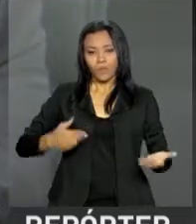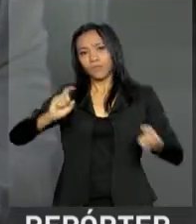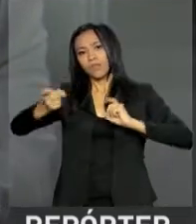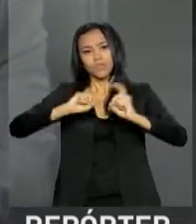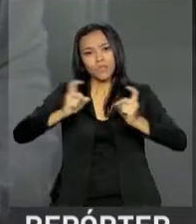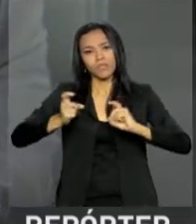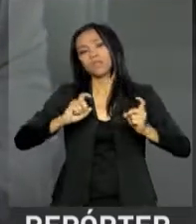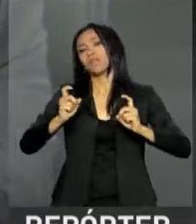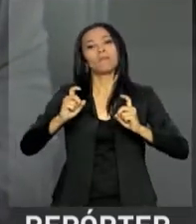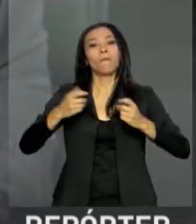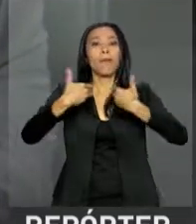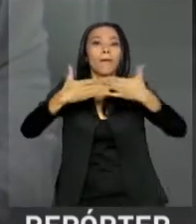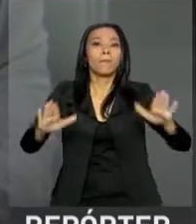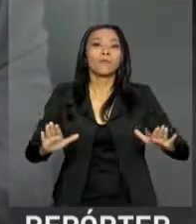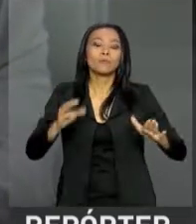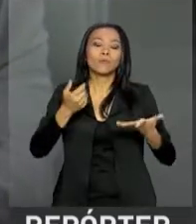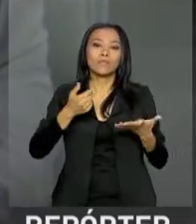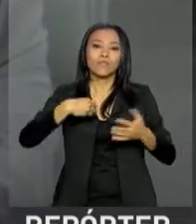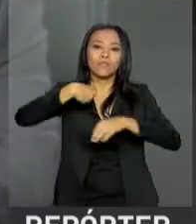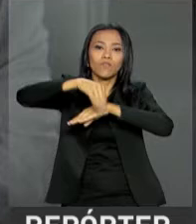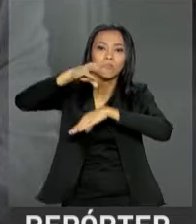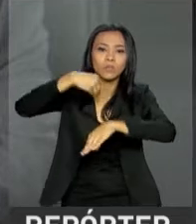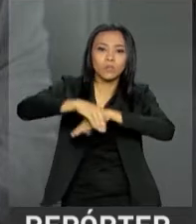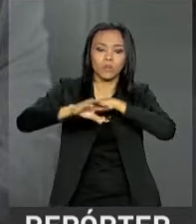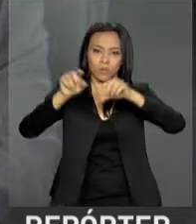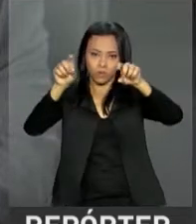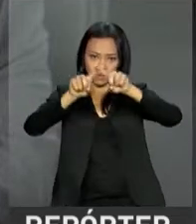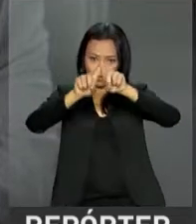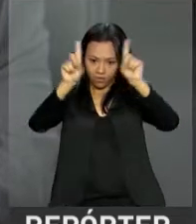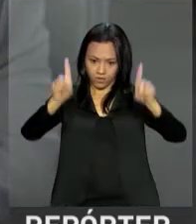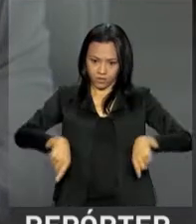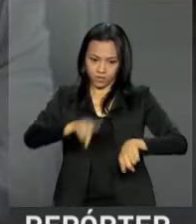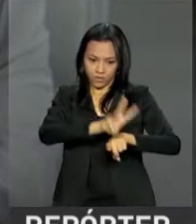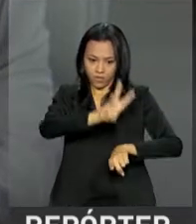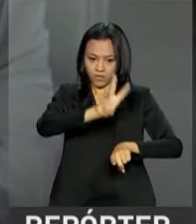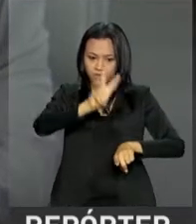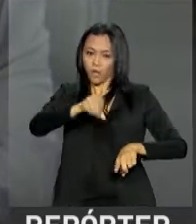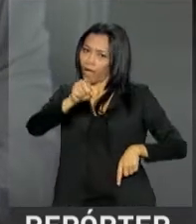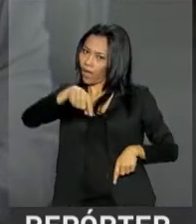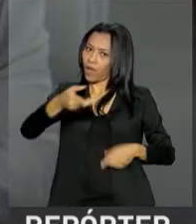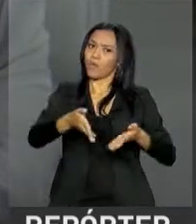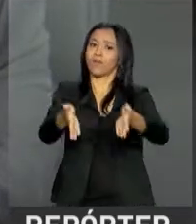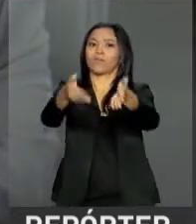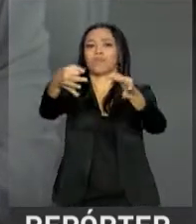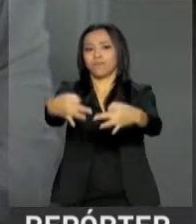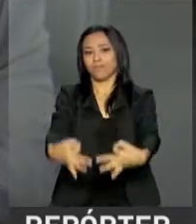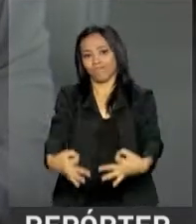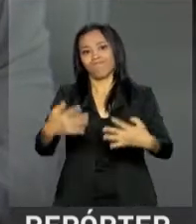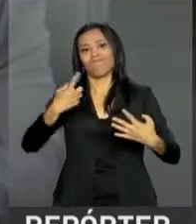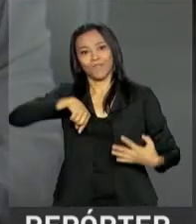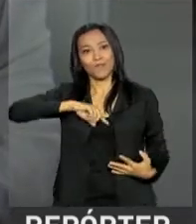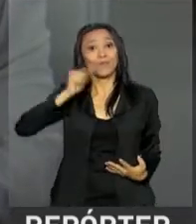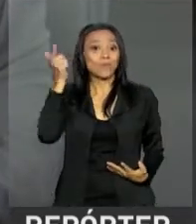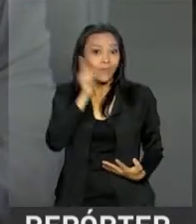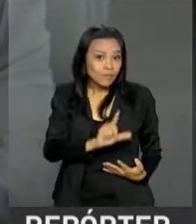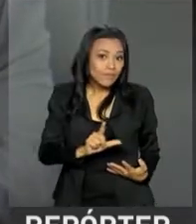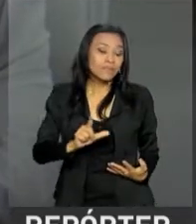de seus dados, de fornecimento de informações, ele é o caminho correto para que a gente